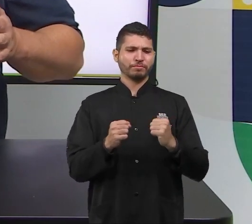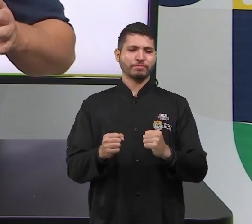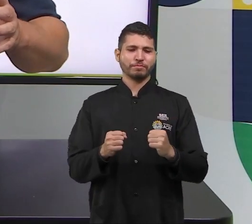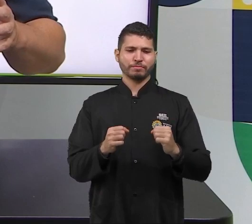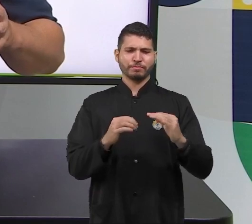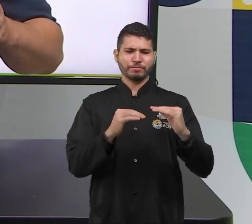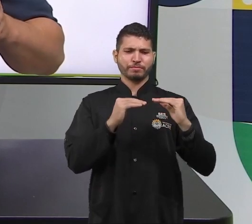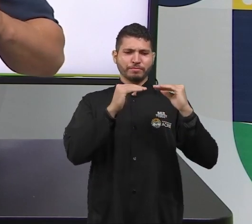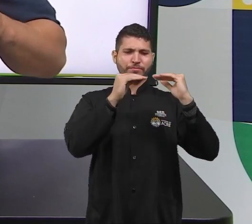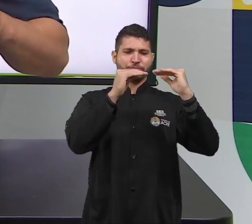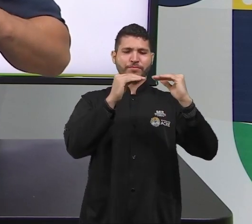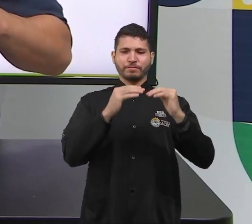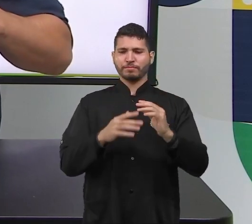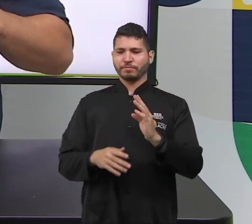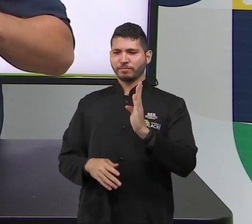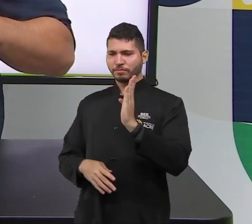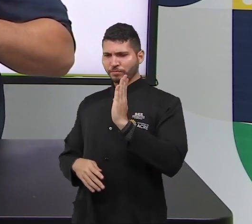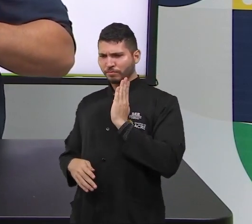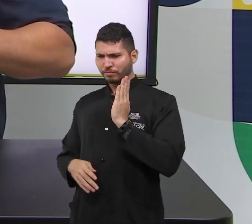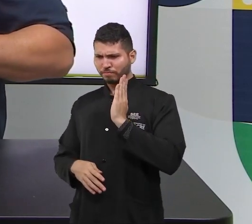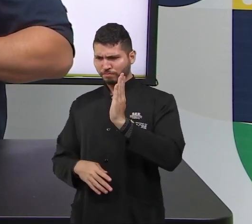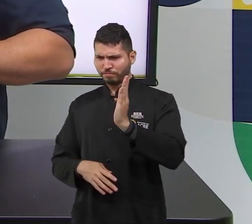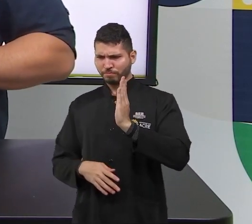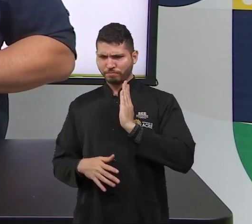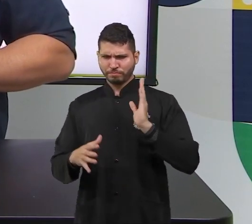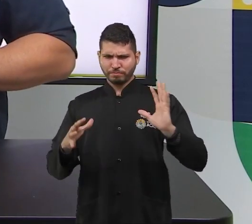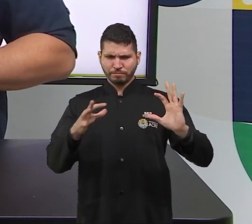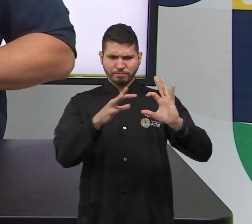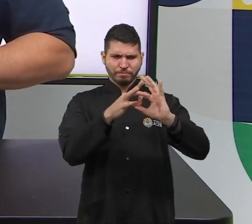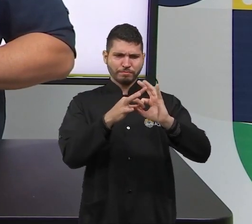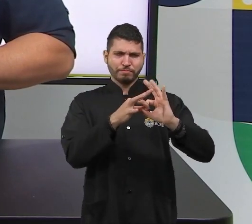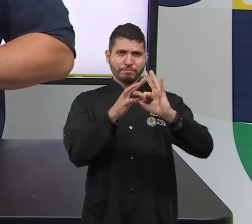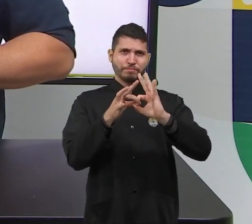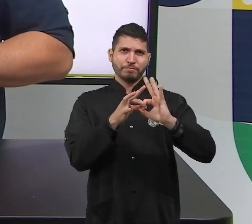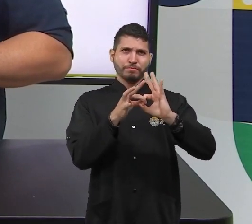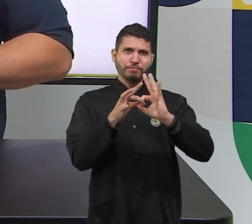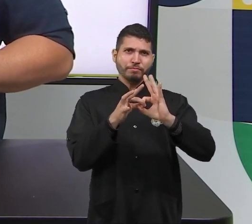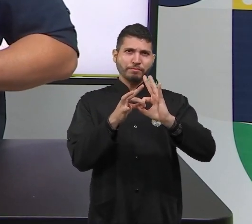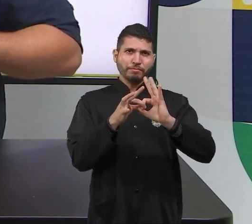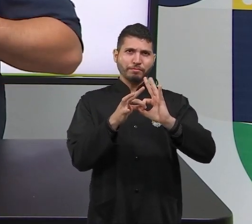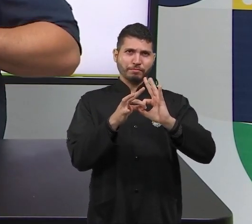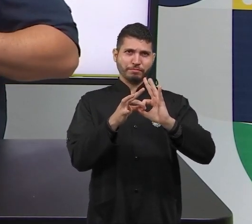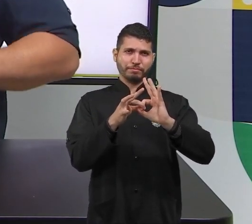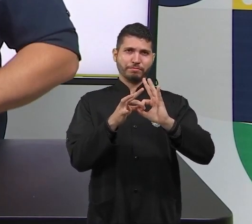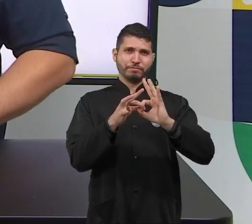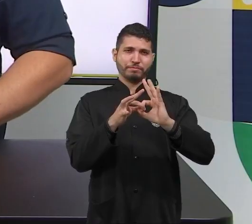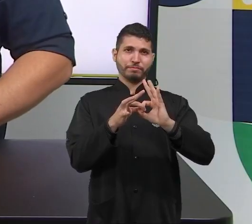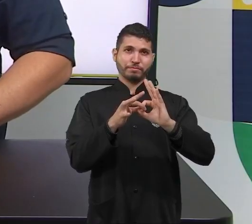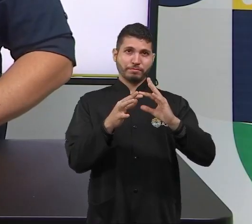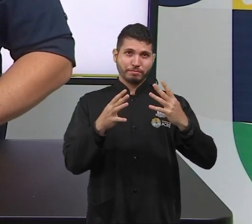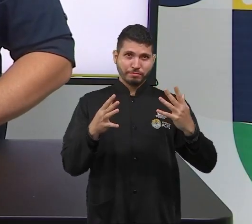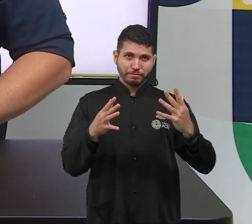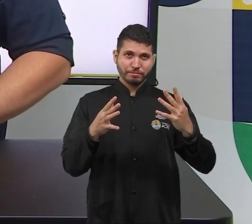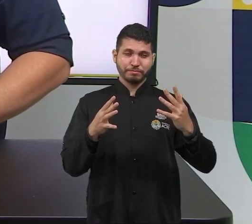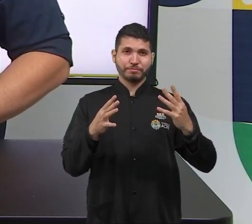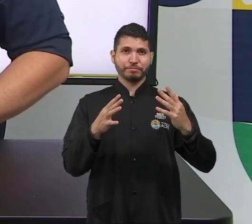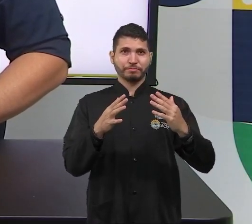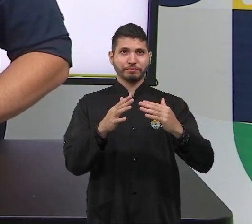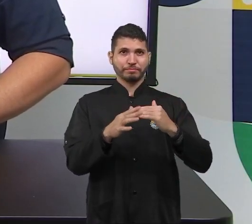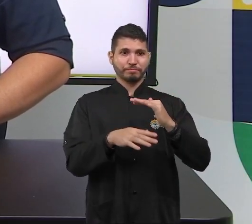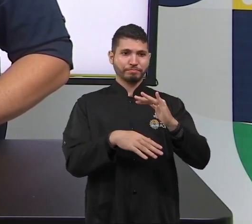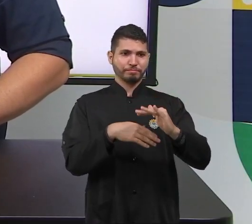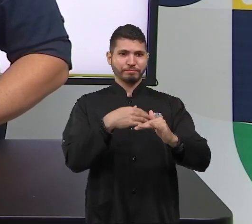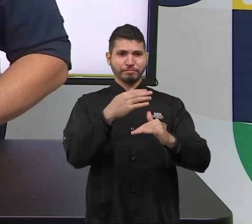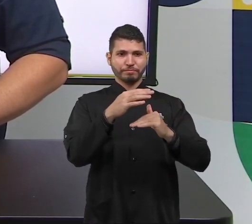absolutista, e burguesia vão formar uma união. E isso vai alavancar o Estado moderno, ou seja, o